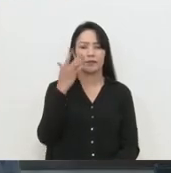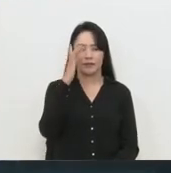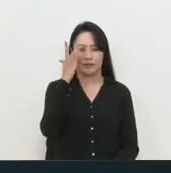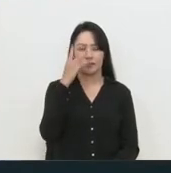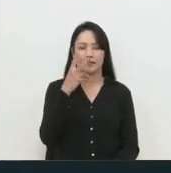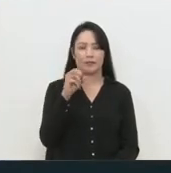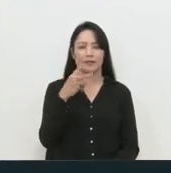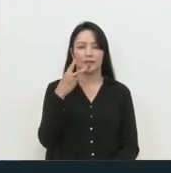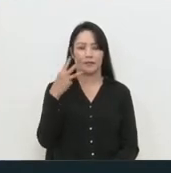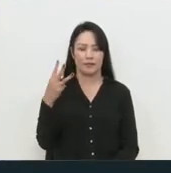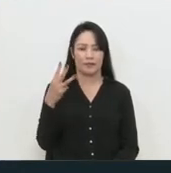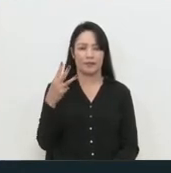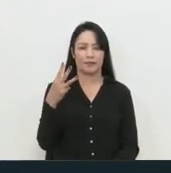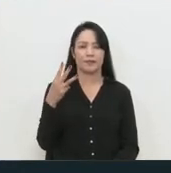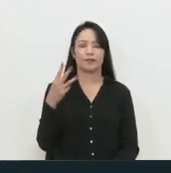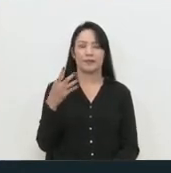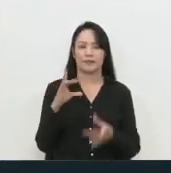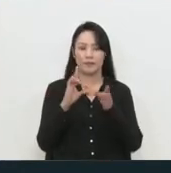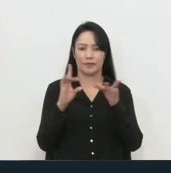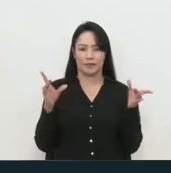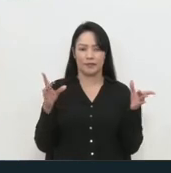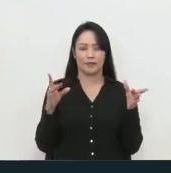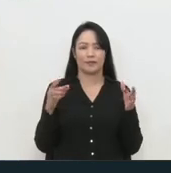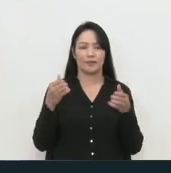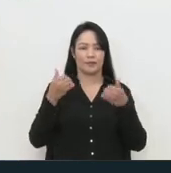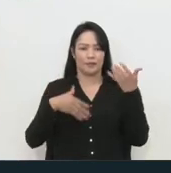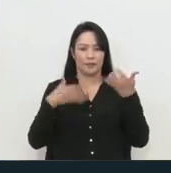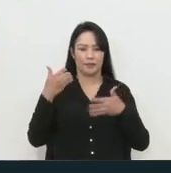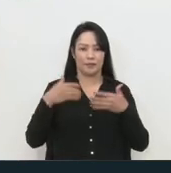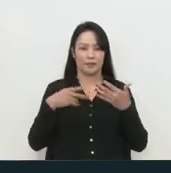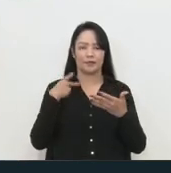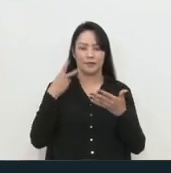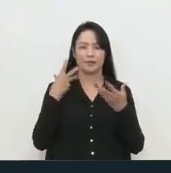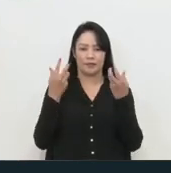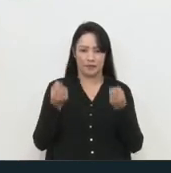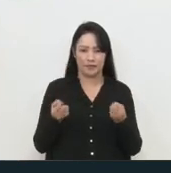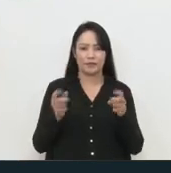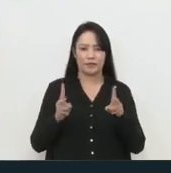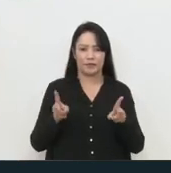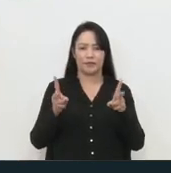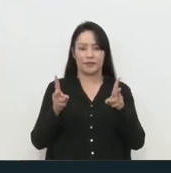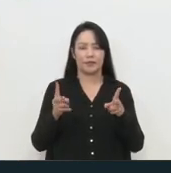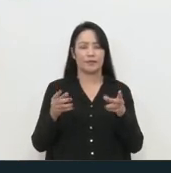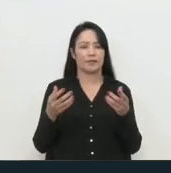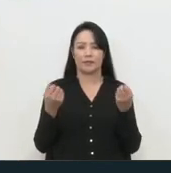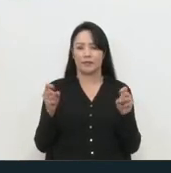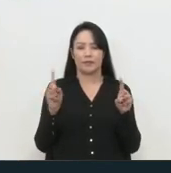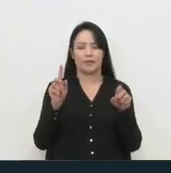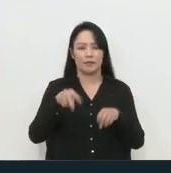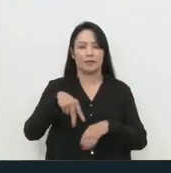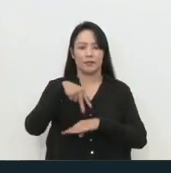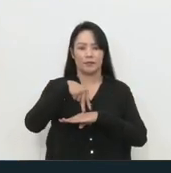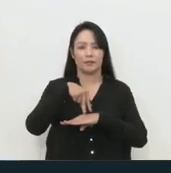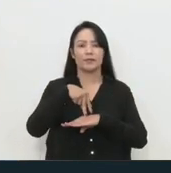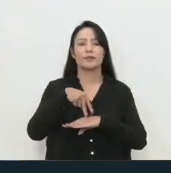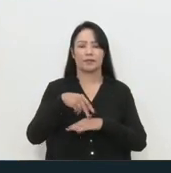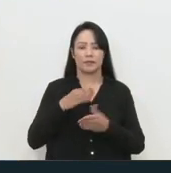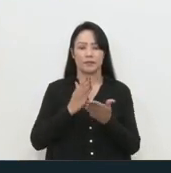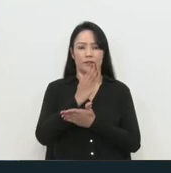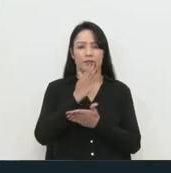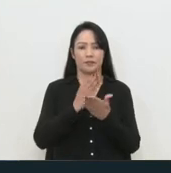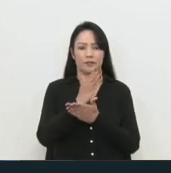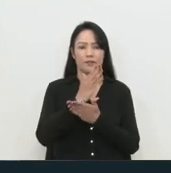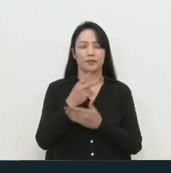está aberta a palavra os vereadores favoráveis permanecem Como estão os contratos se manifestem aprovado